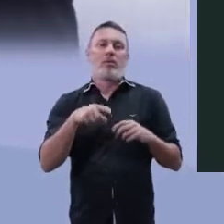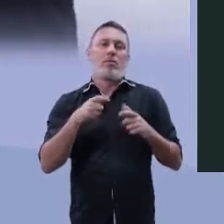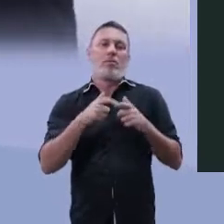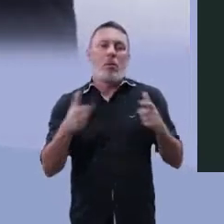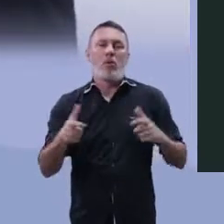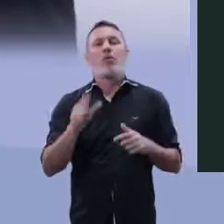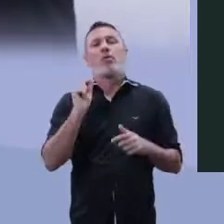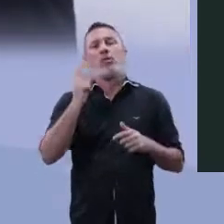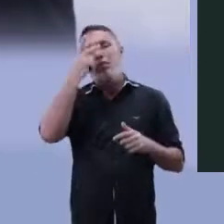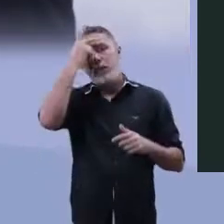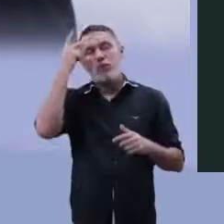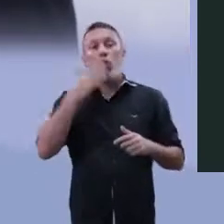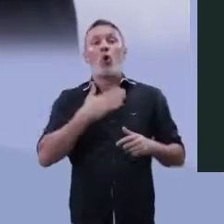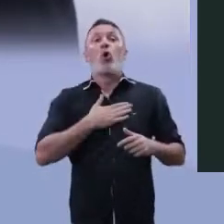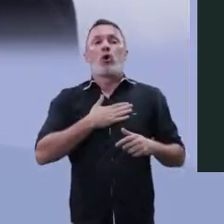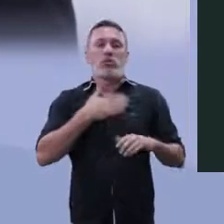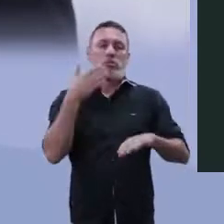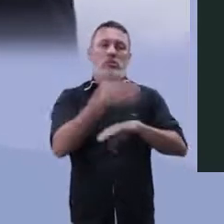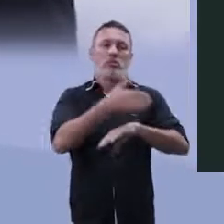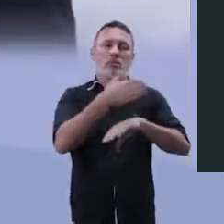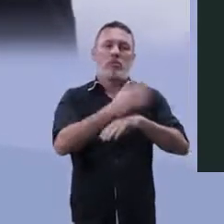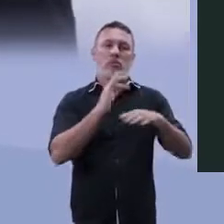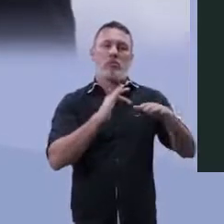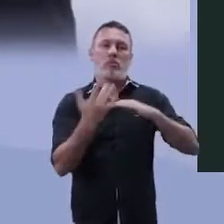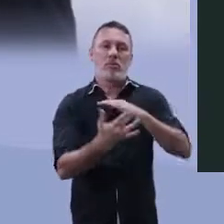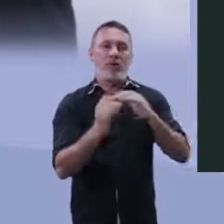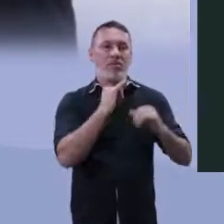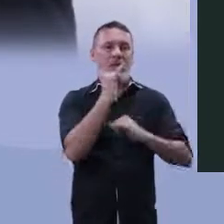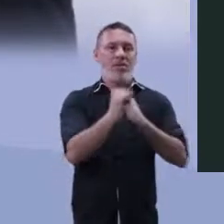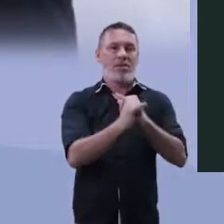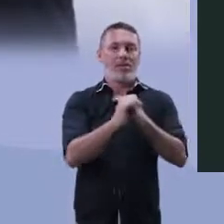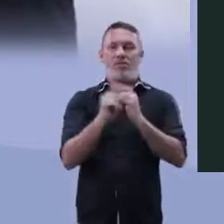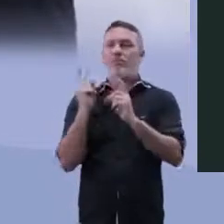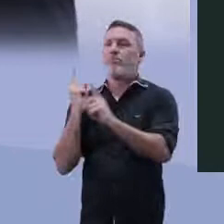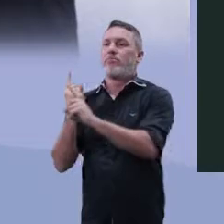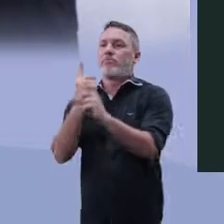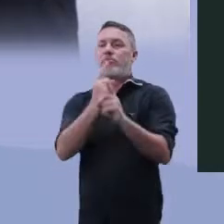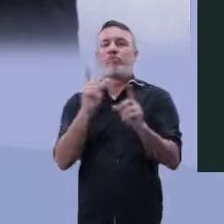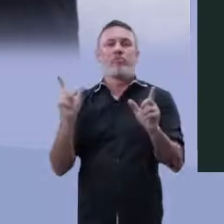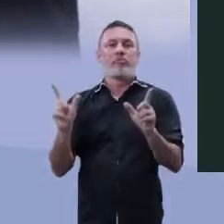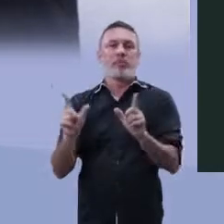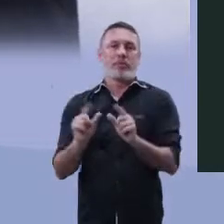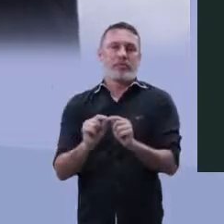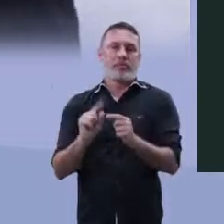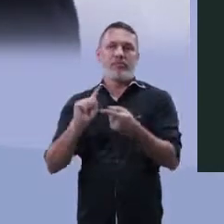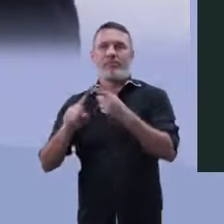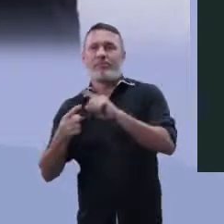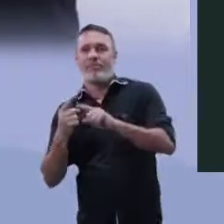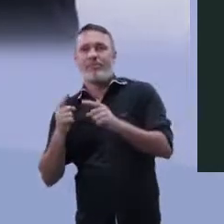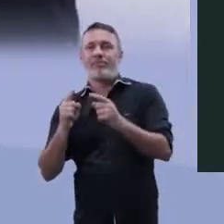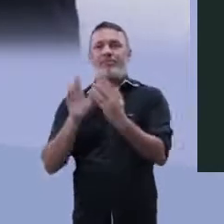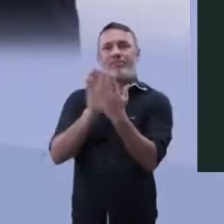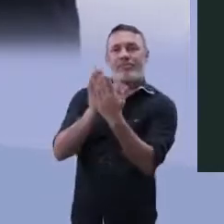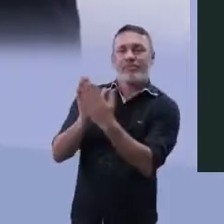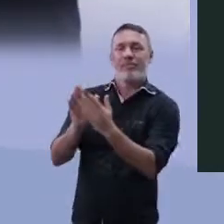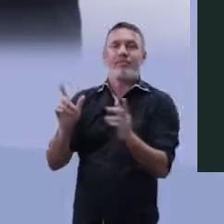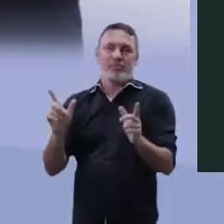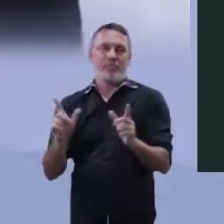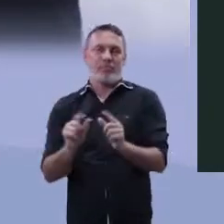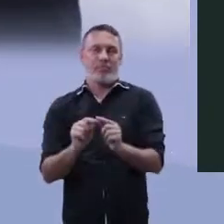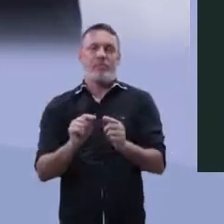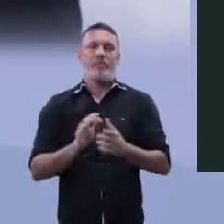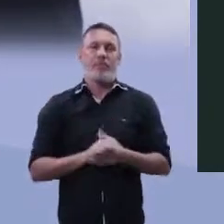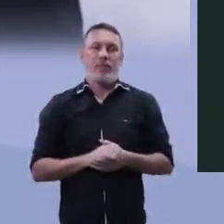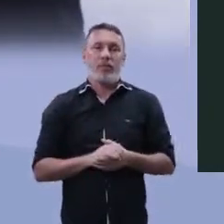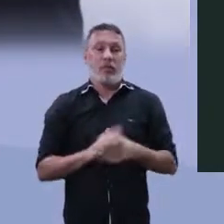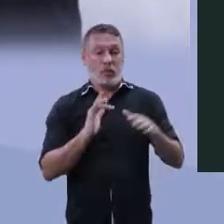na sociedade contemporânea, resultado aí de uma participação cada vez maior das pessoas nessas redes sociais.